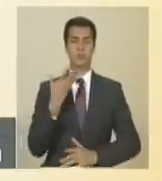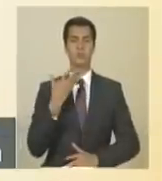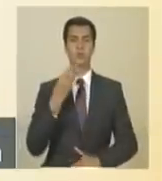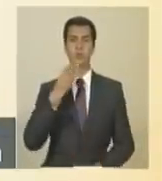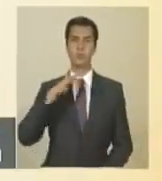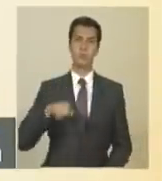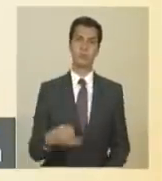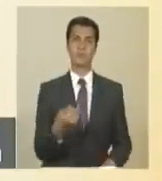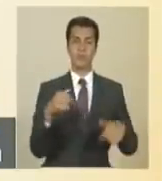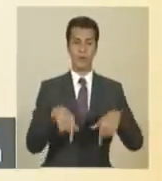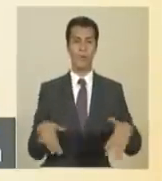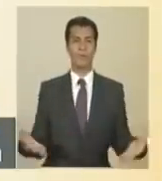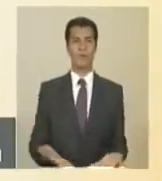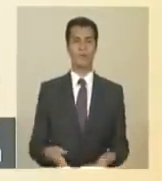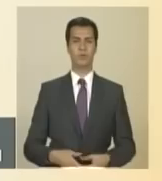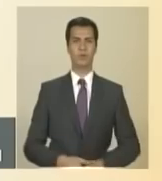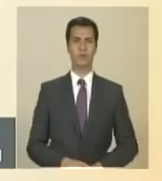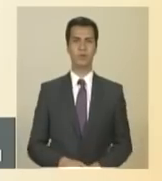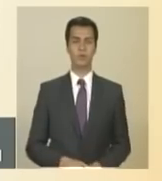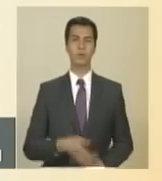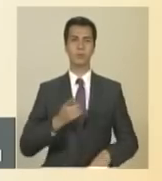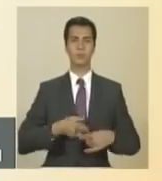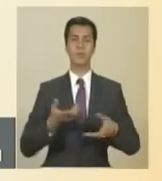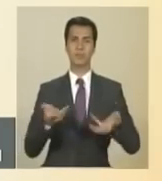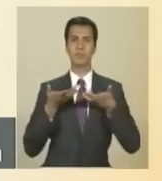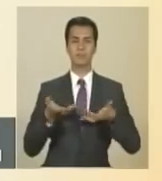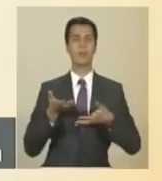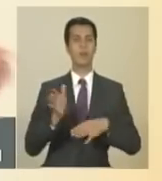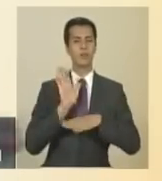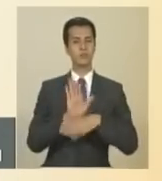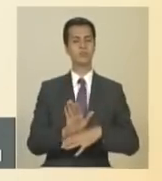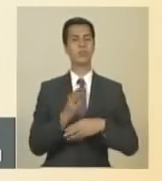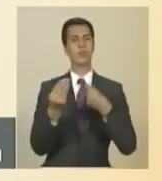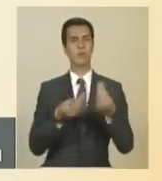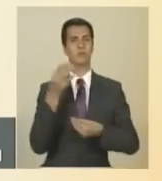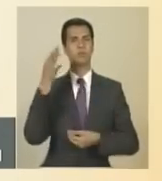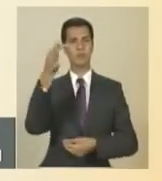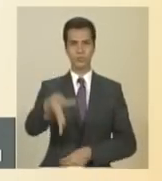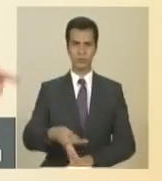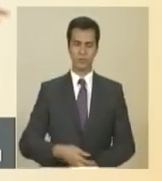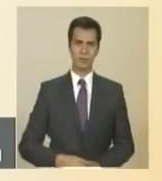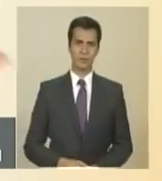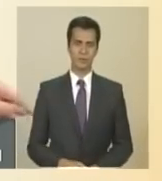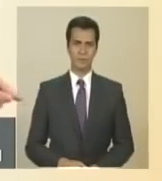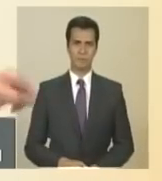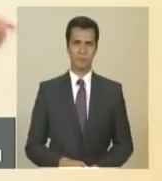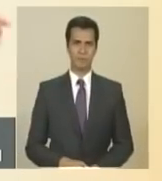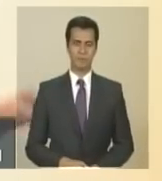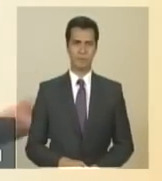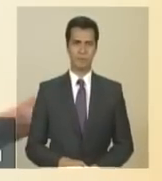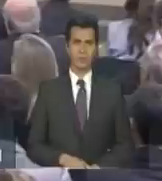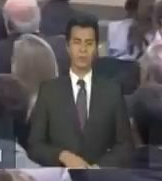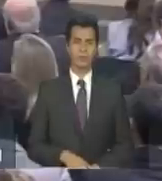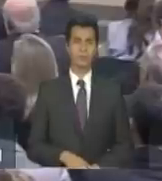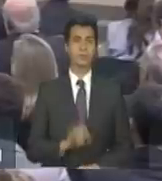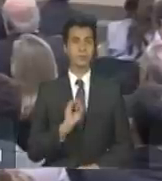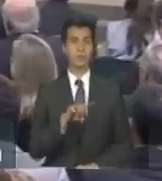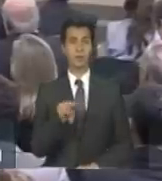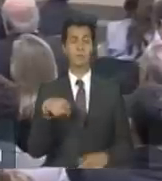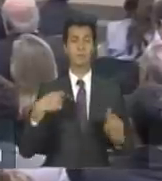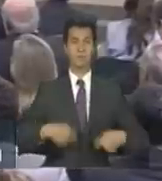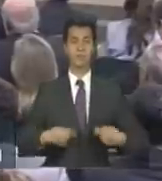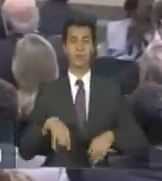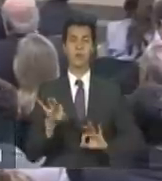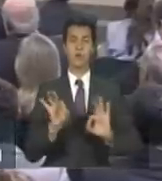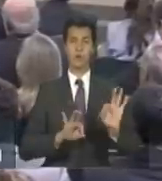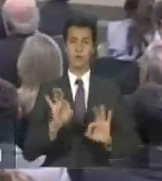no presente para garantir o futuro. Não tem como garantir o futuro se você não constrói um